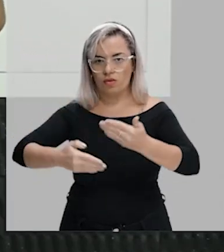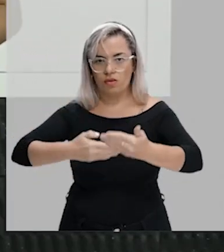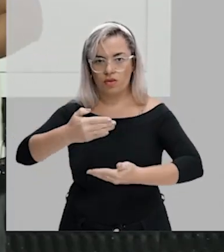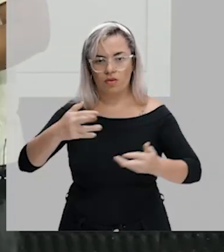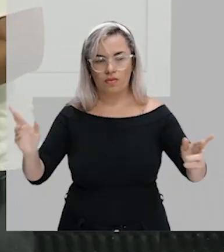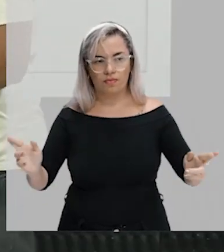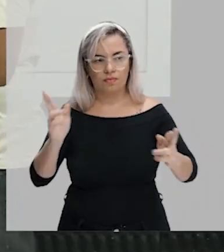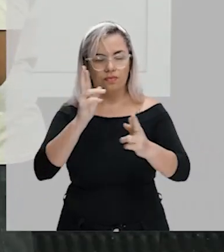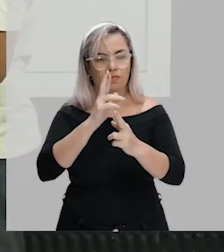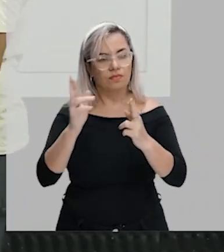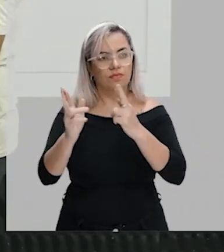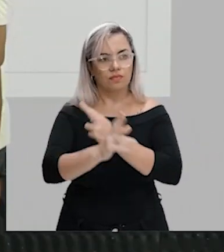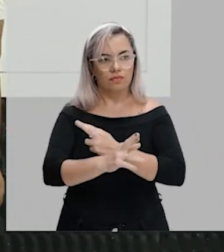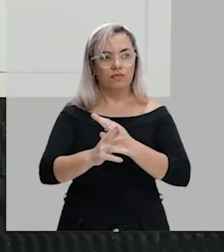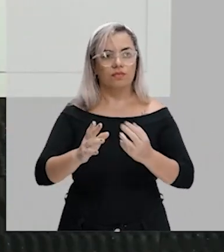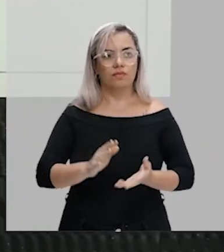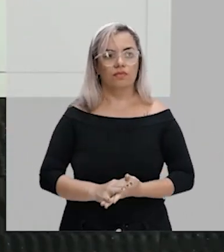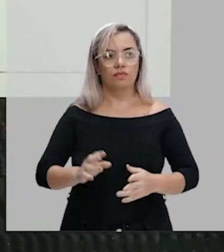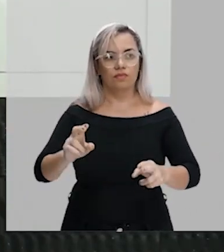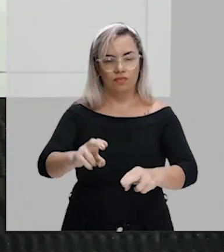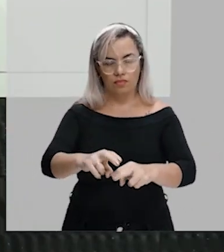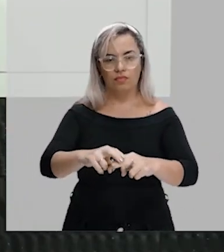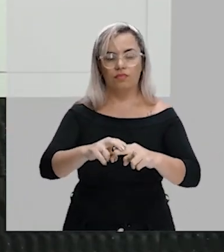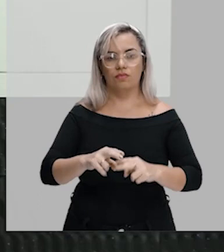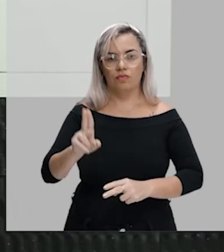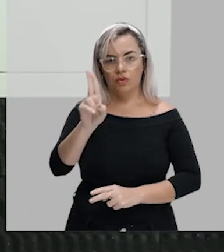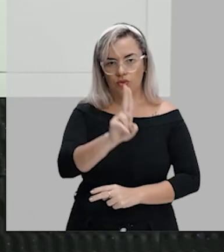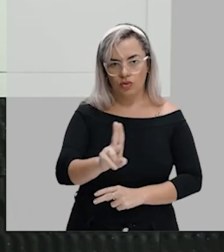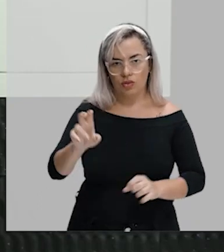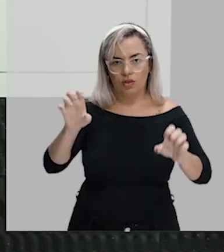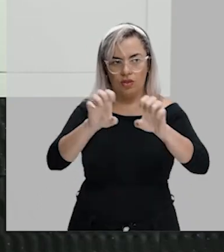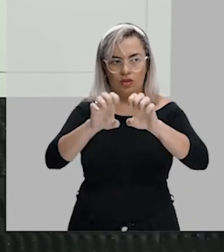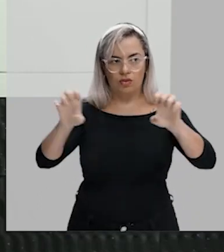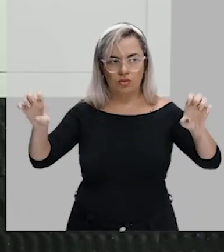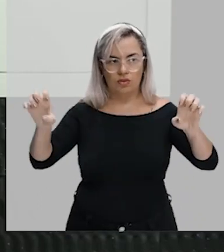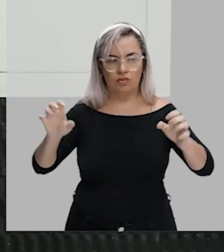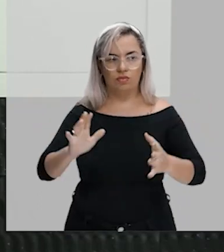campo nascendo, né? Então, por isso que foi utilizada essa equação, né?